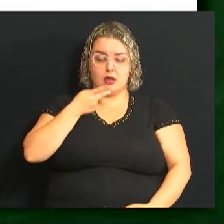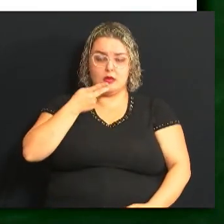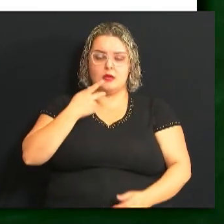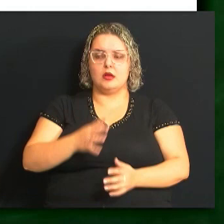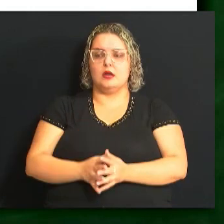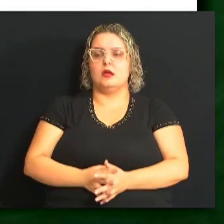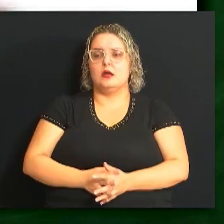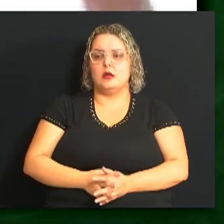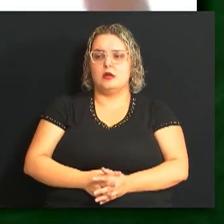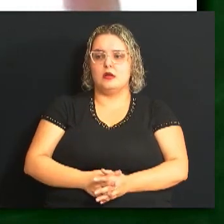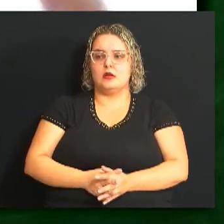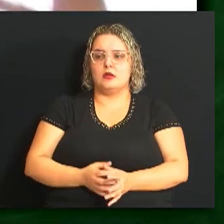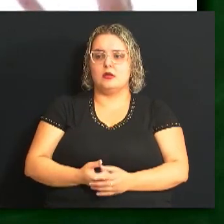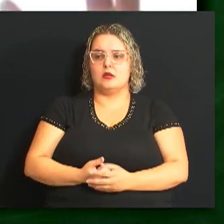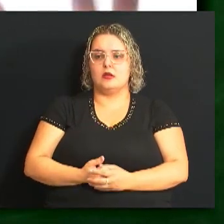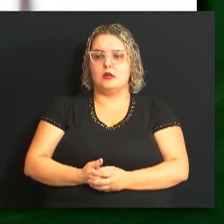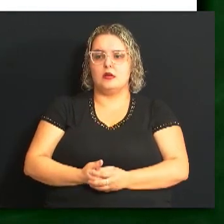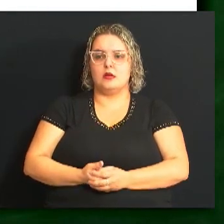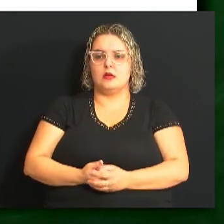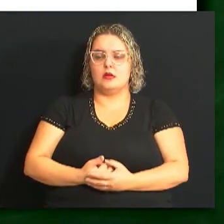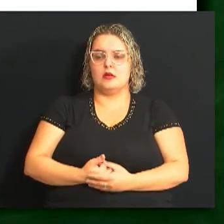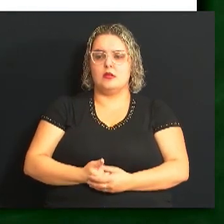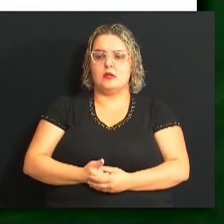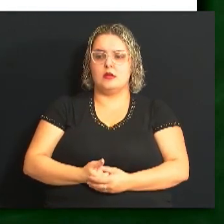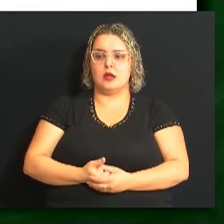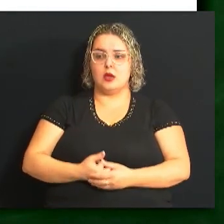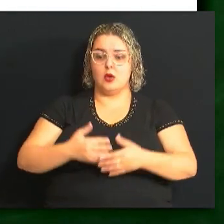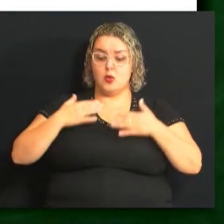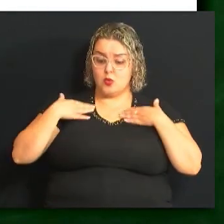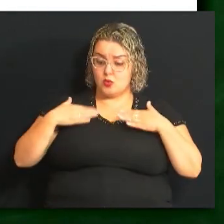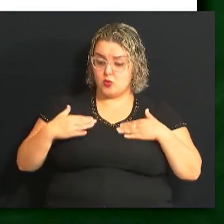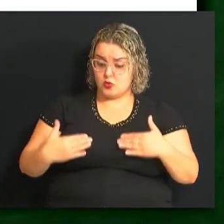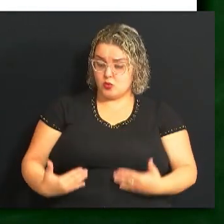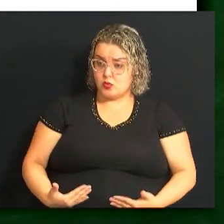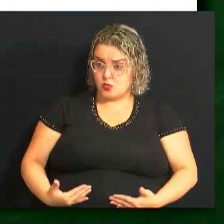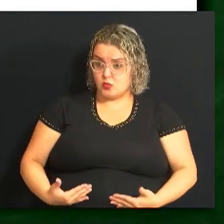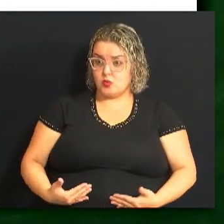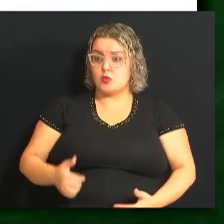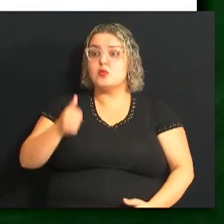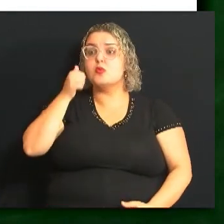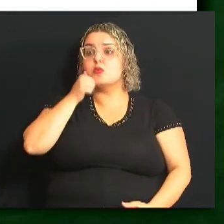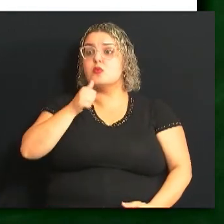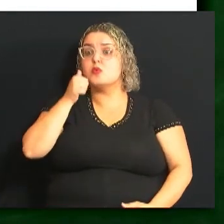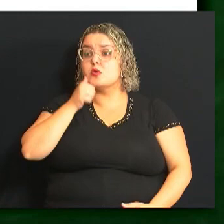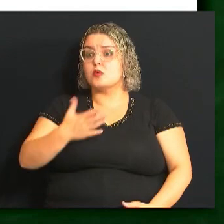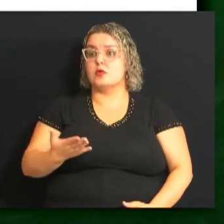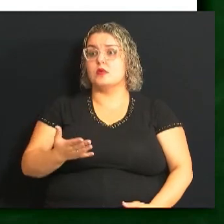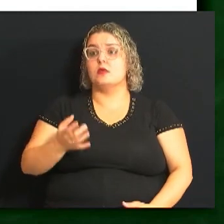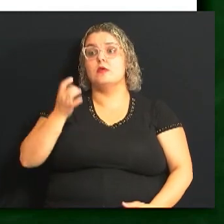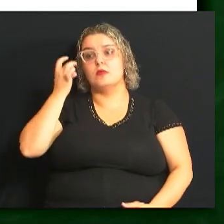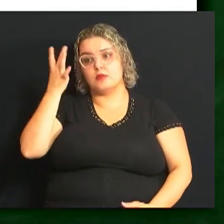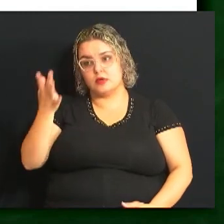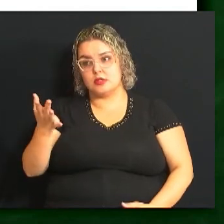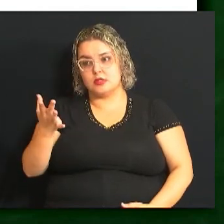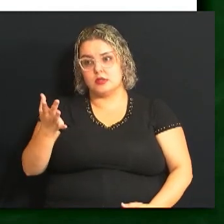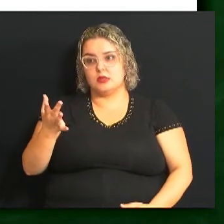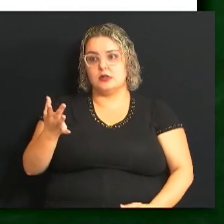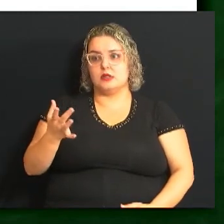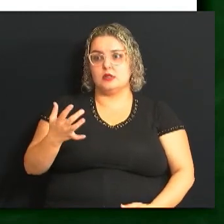fez, ela chegou a essa percepção que a anatomia do corpo feminino facilita determinadas